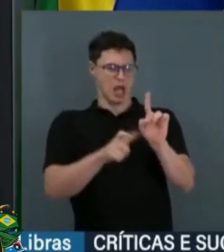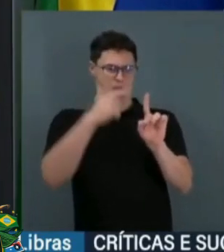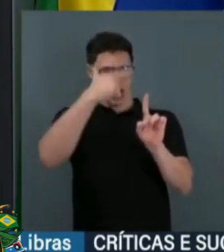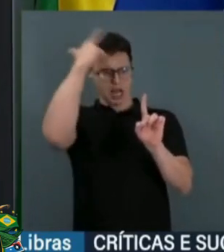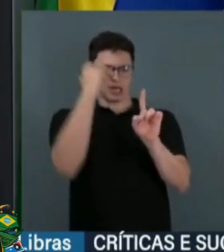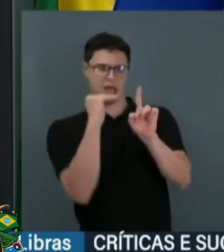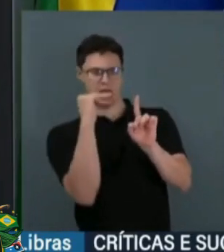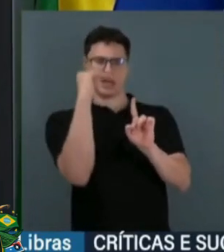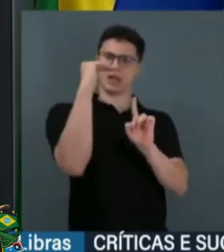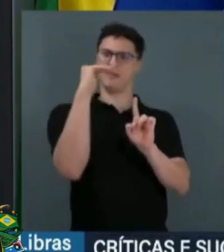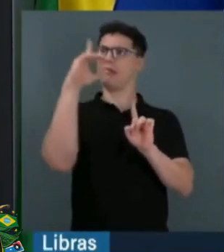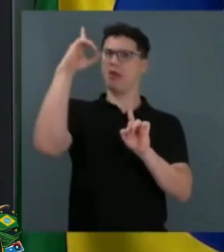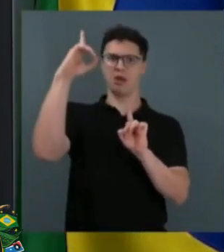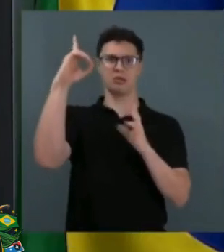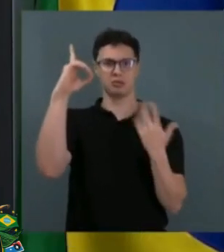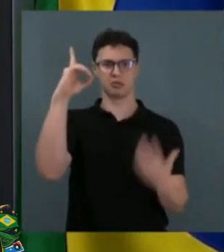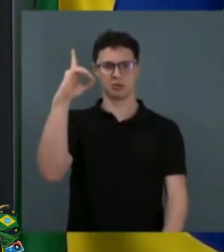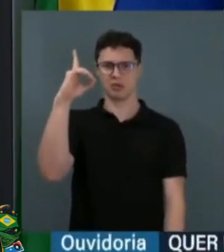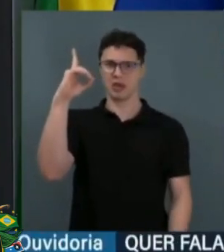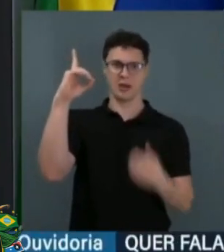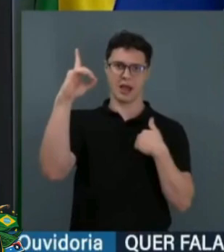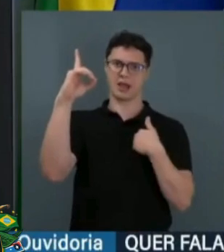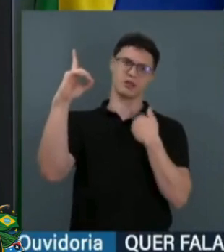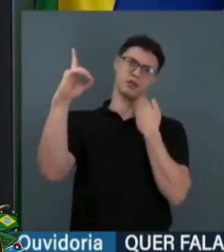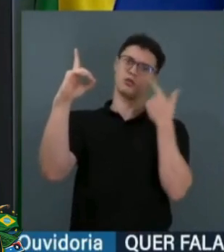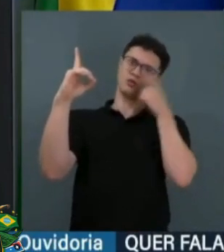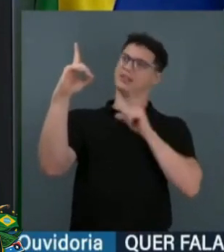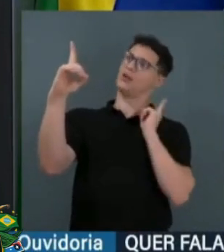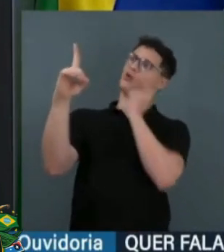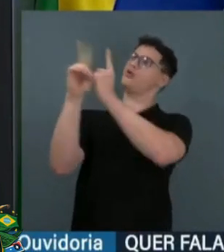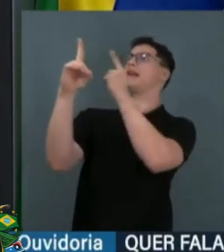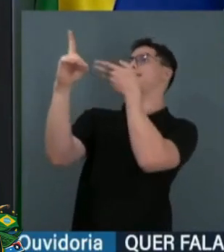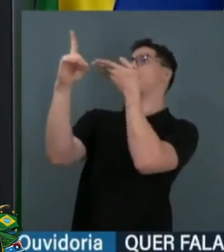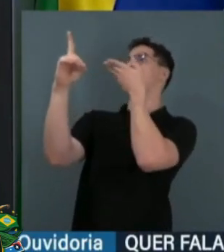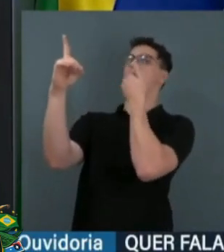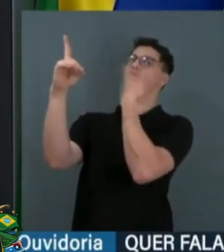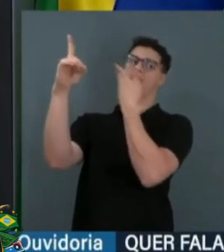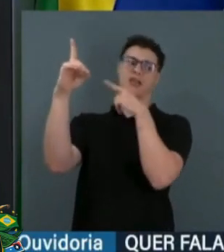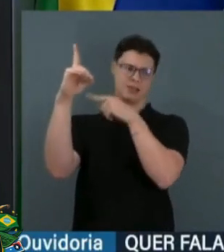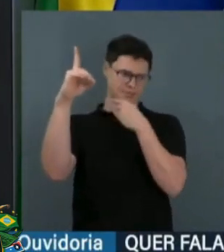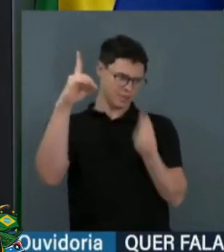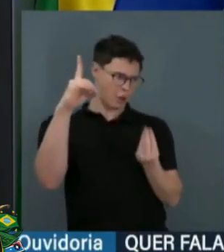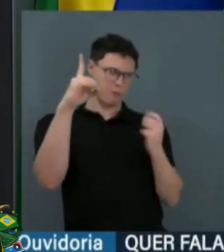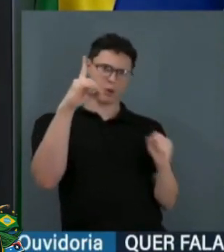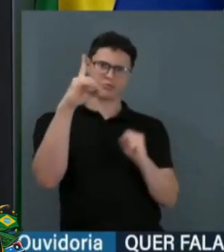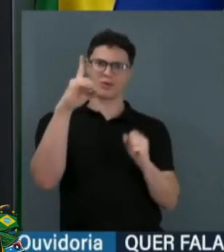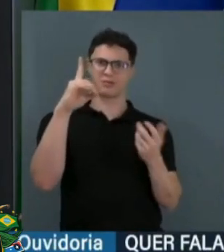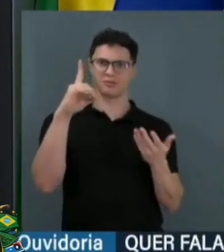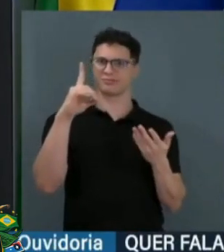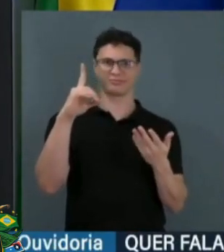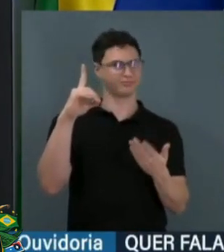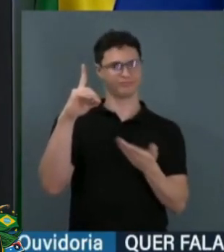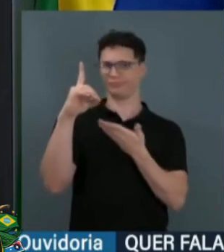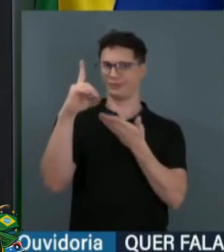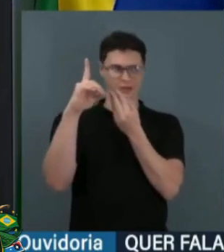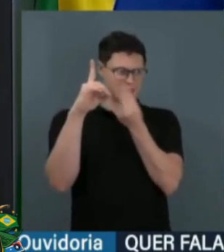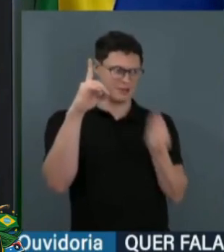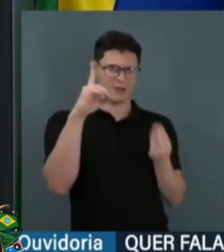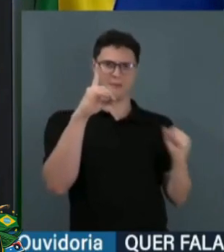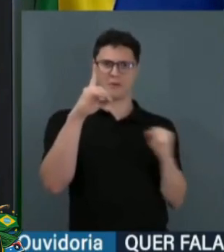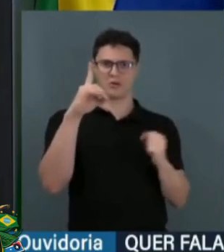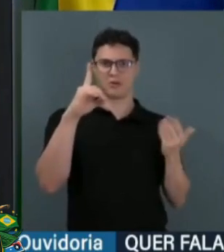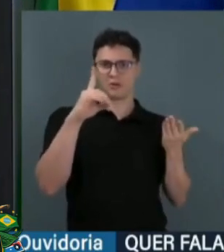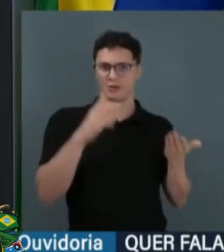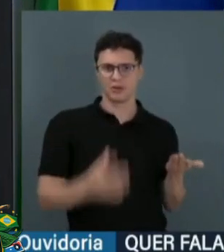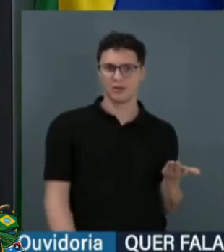ainda não tive oportunidade de estar com Deus para dizer por que se empoderou. Aliás, Deus jamais empoderaria uma pessoa como